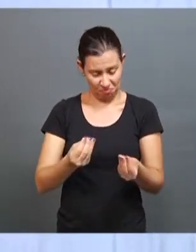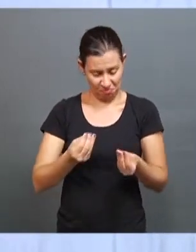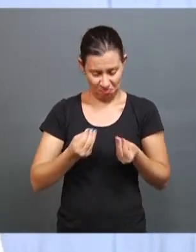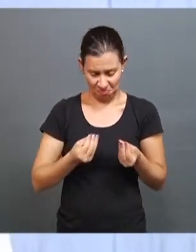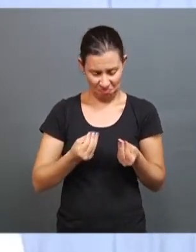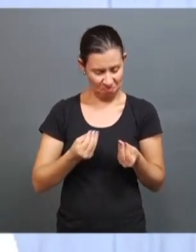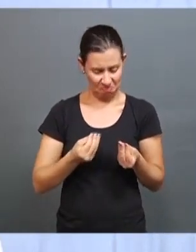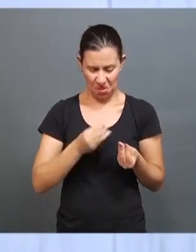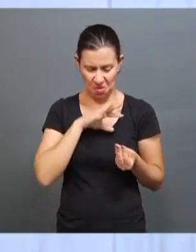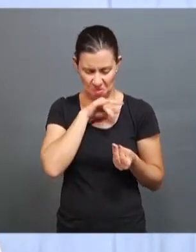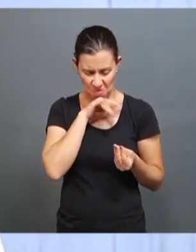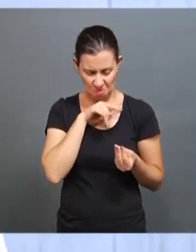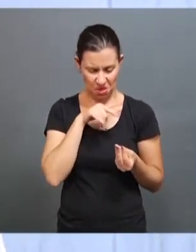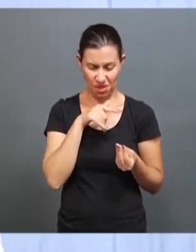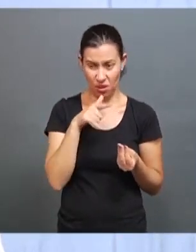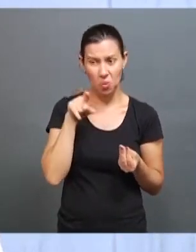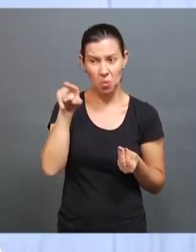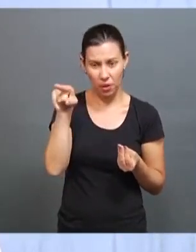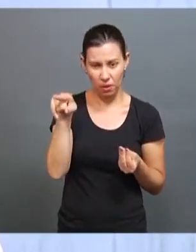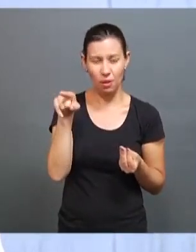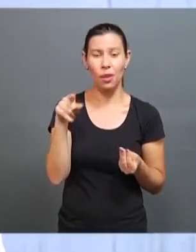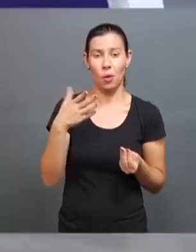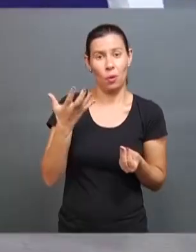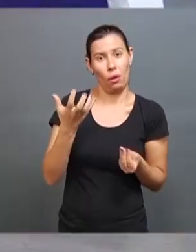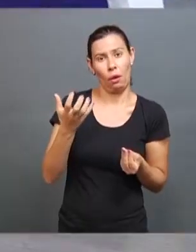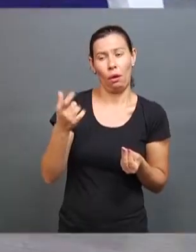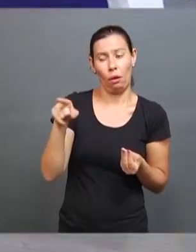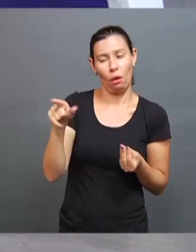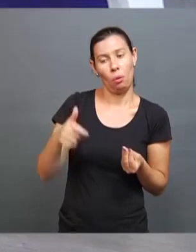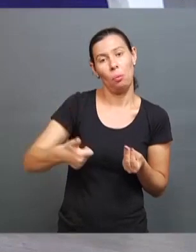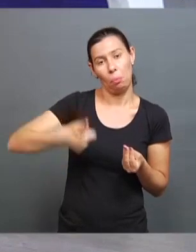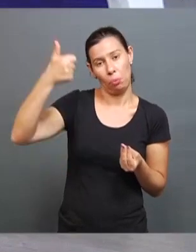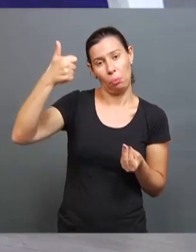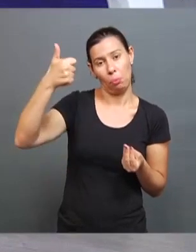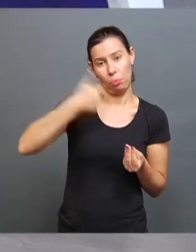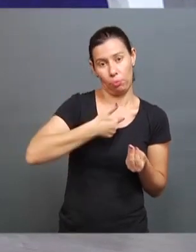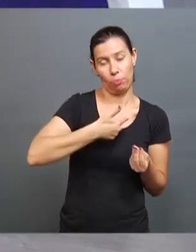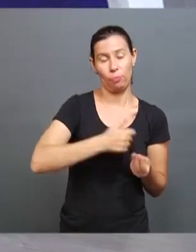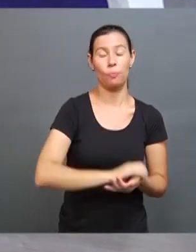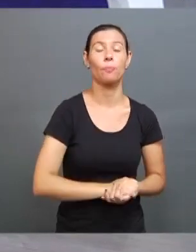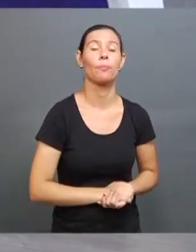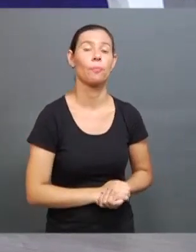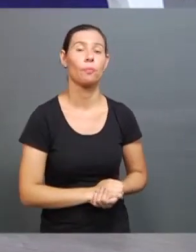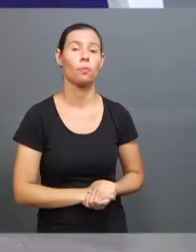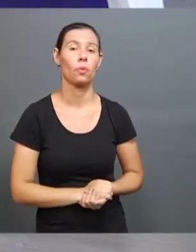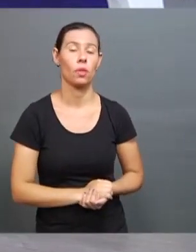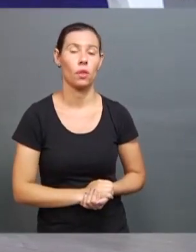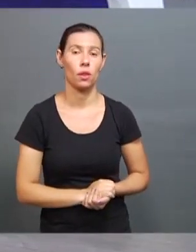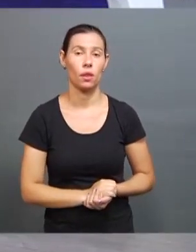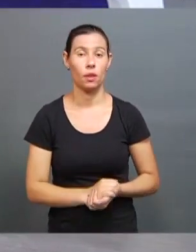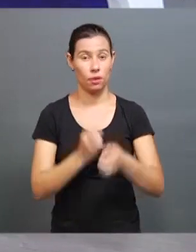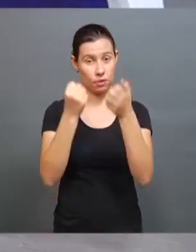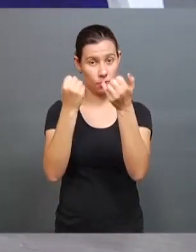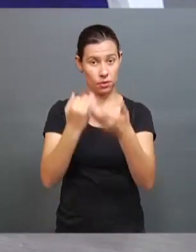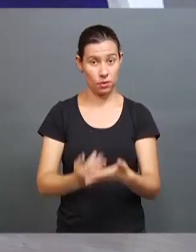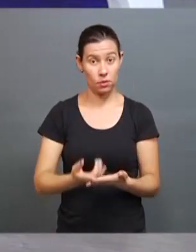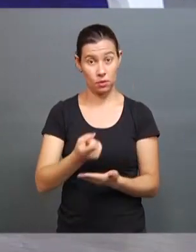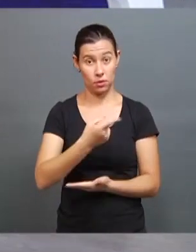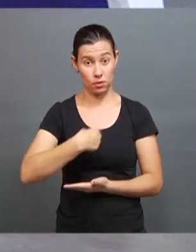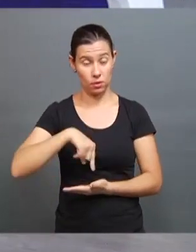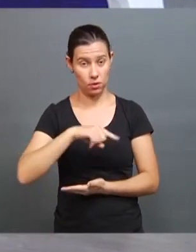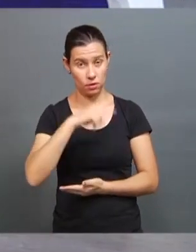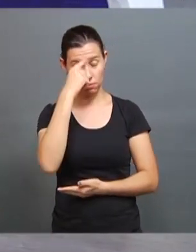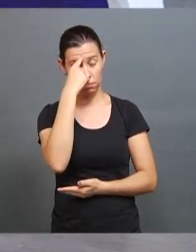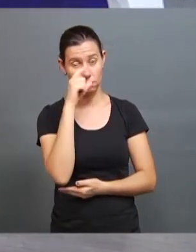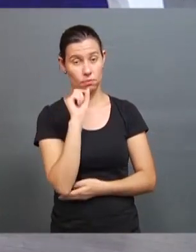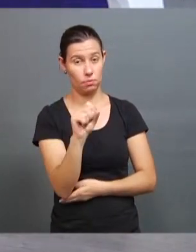estar presente em todas essas fases aí, conversando muito com a criança, né? Pode complementar. Não, só porque é o seguinte, assim, acho que é importante a gente